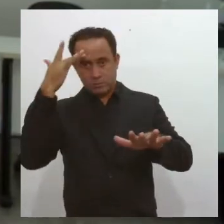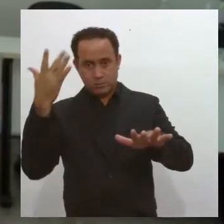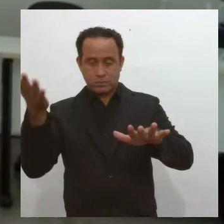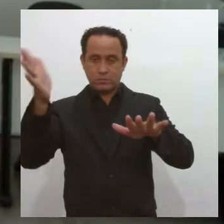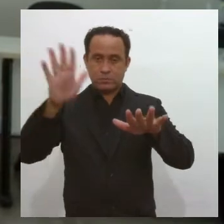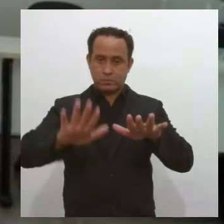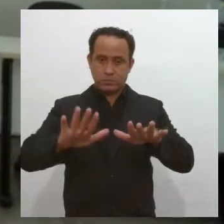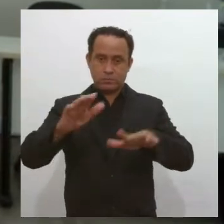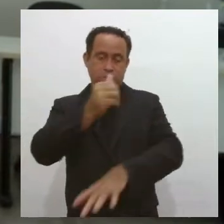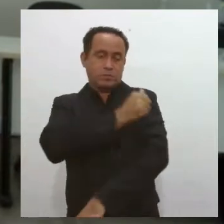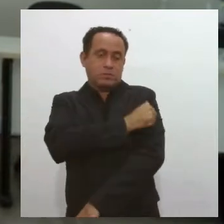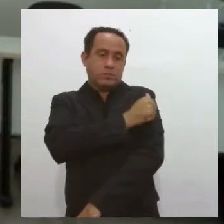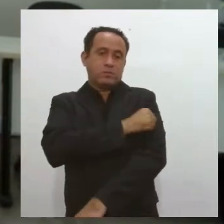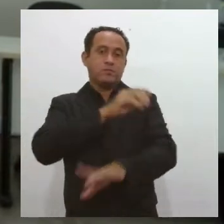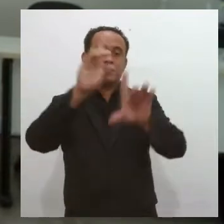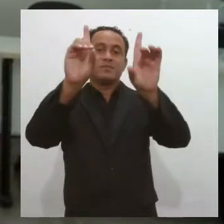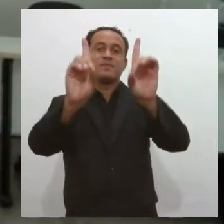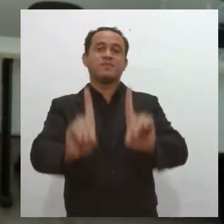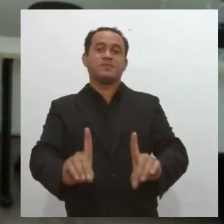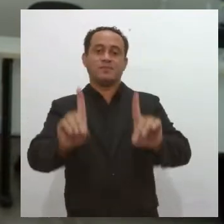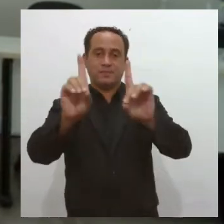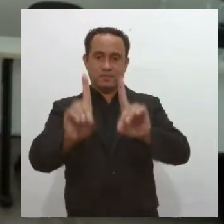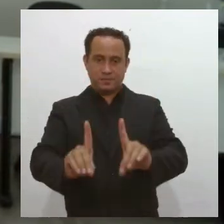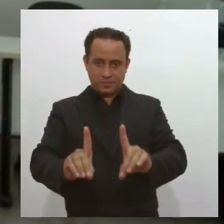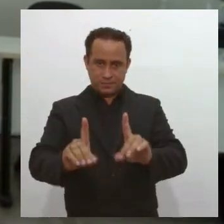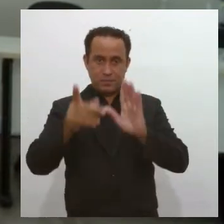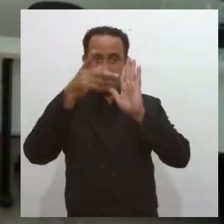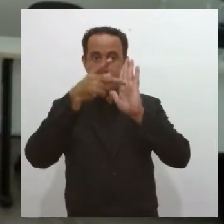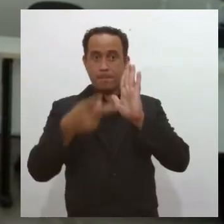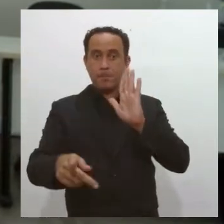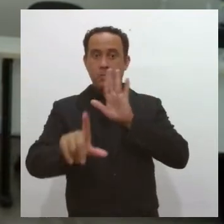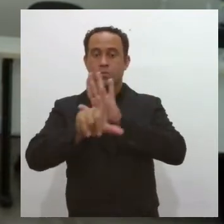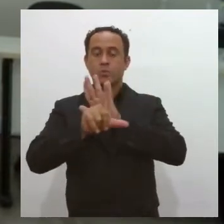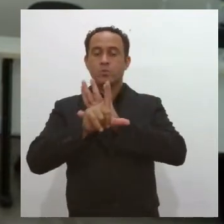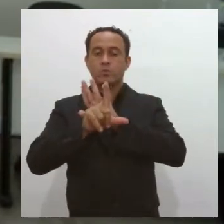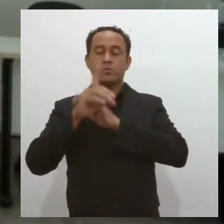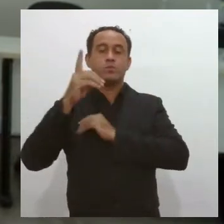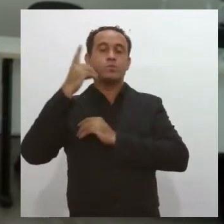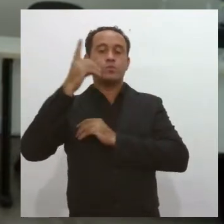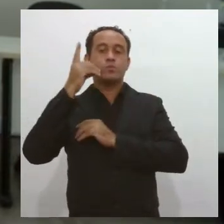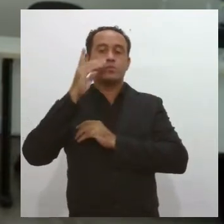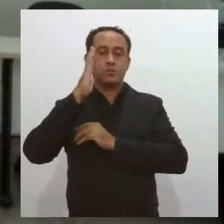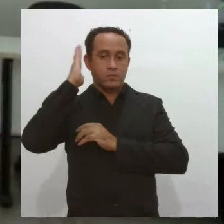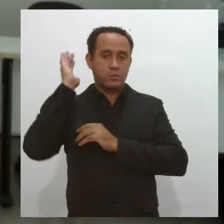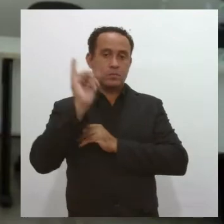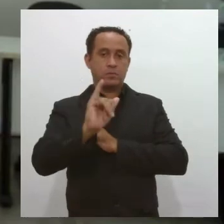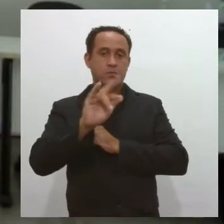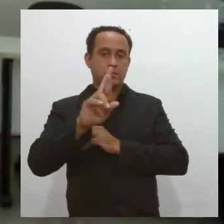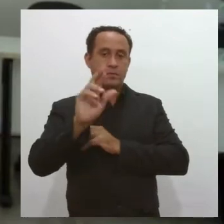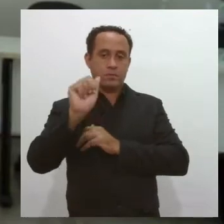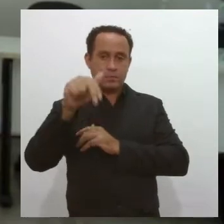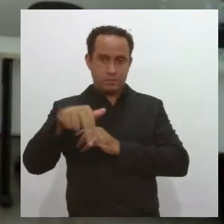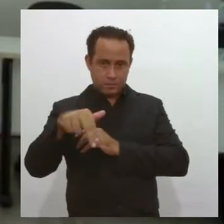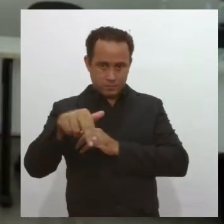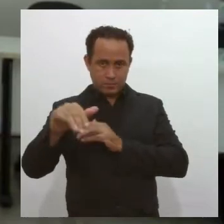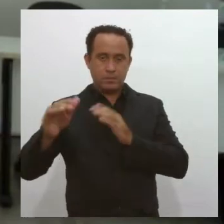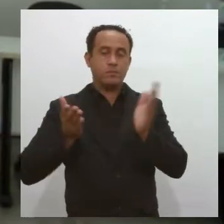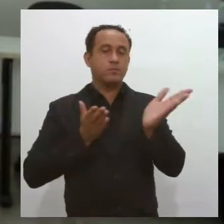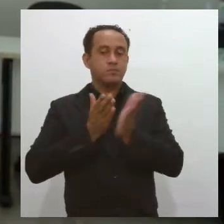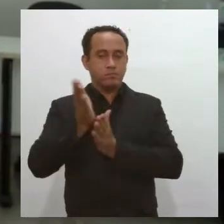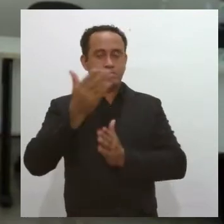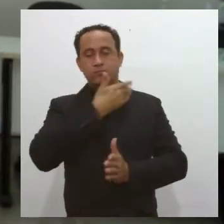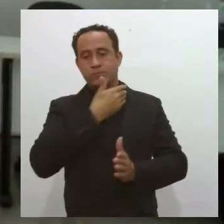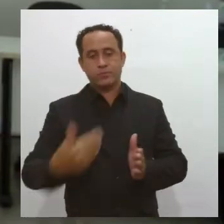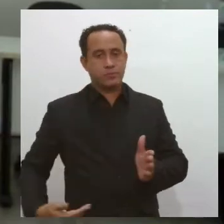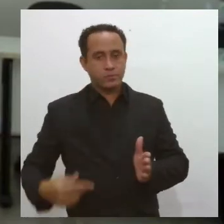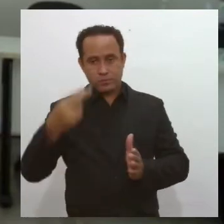de Alunos com Deficiência. Esse é um projeto de lei do deputado Irã, que foi aí sancionado pelo governador de